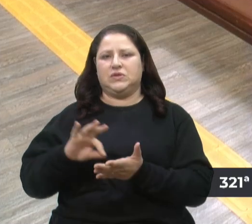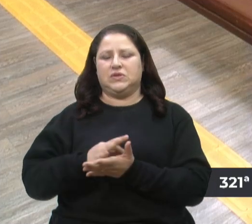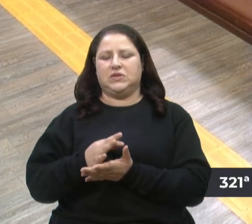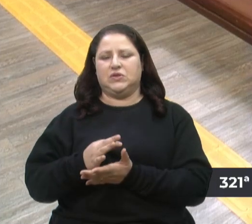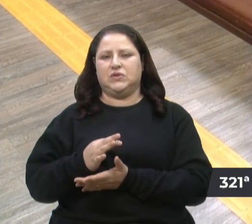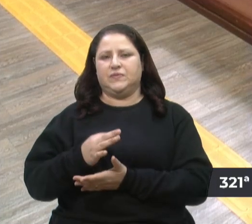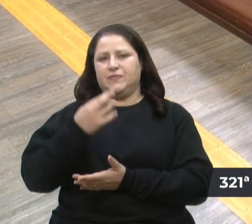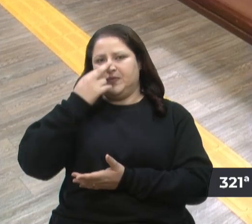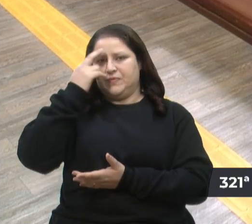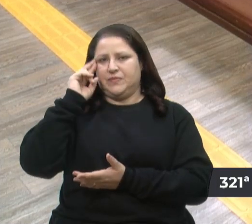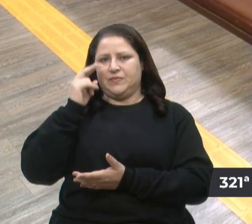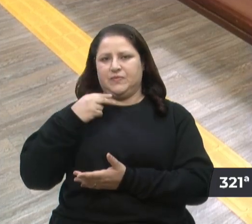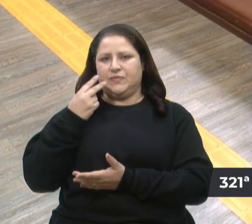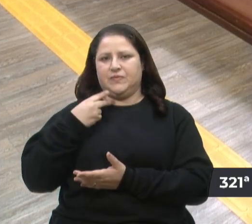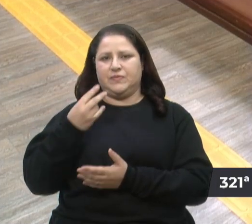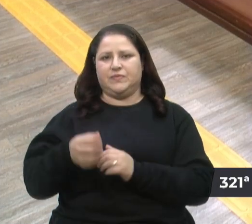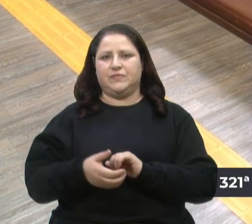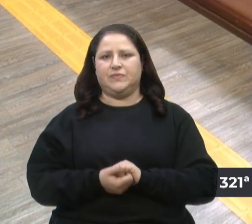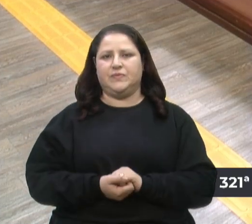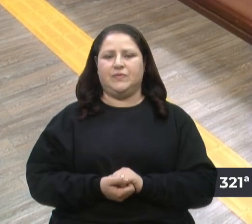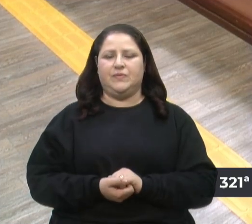Bueno.